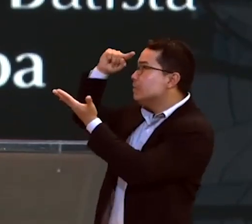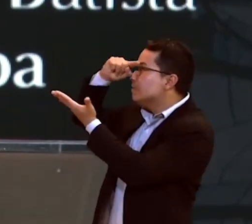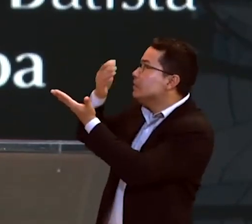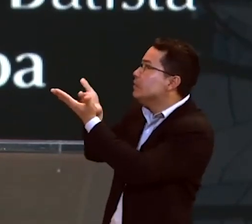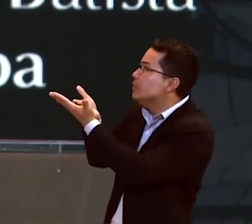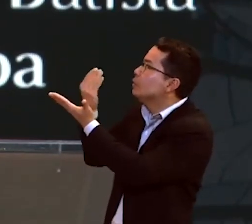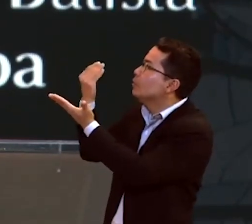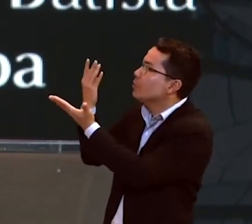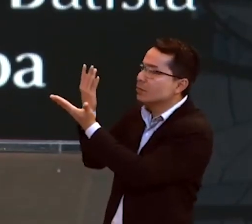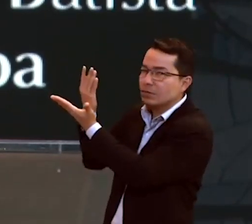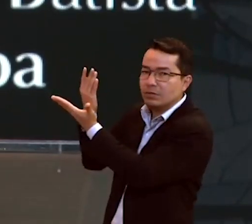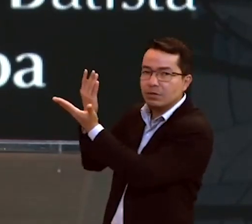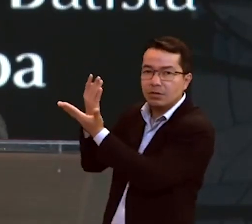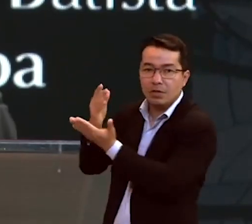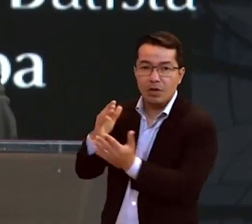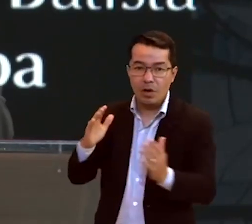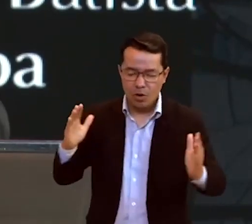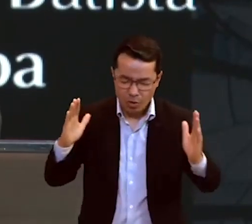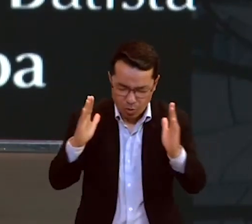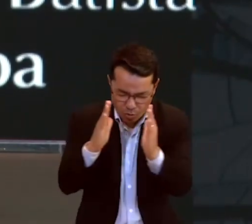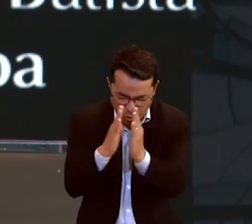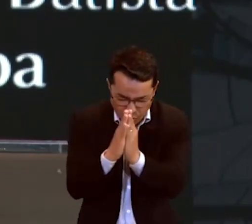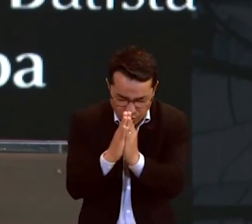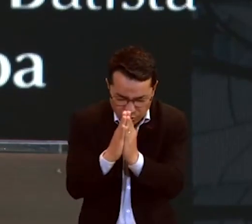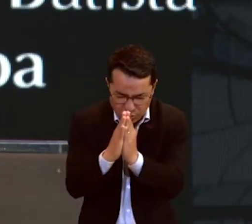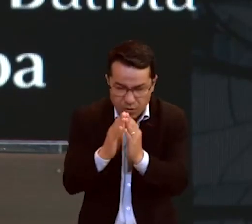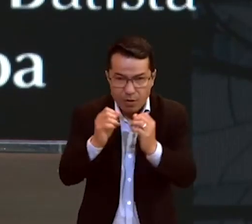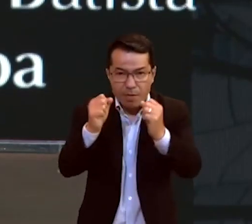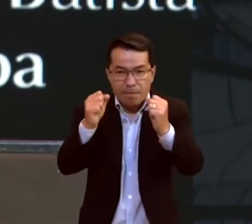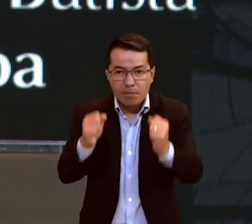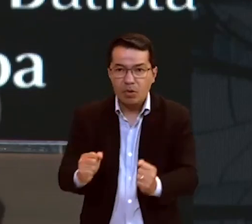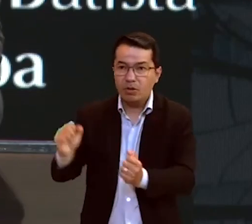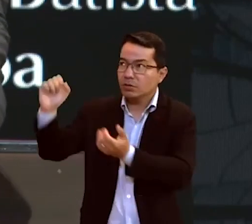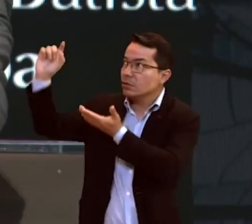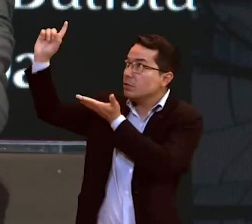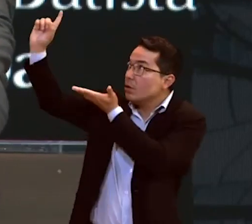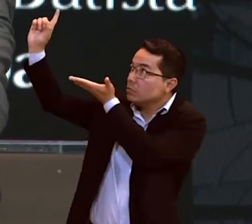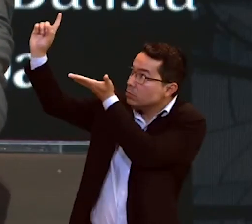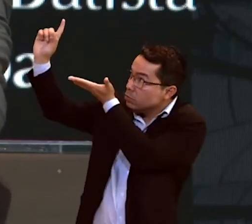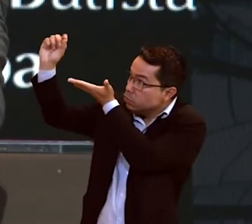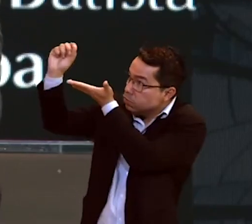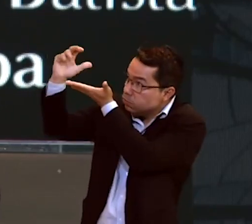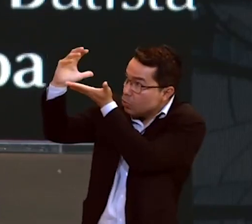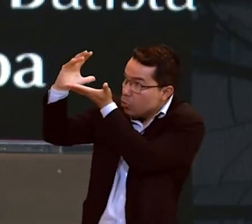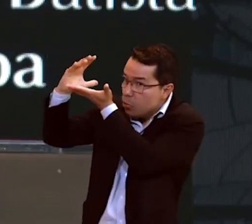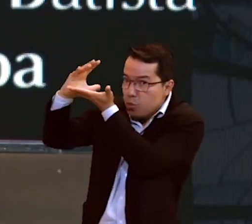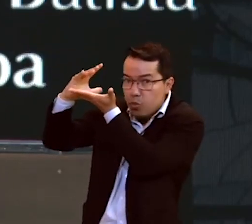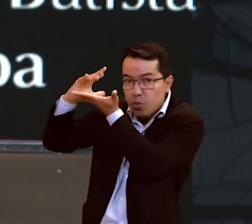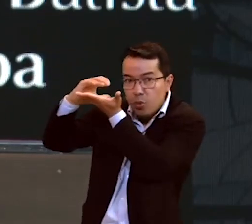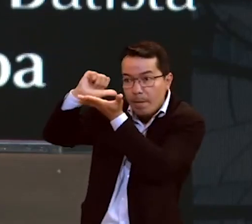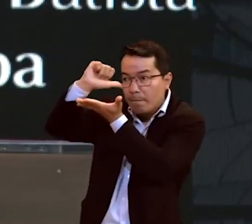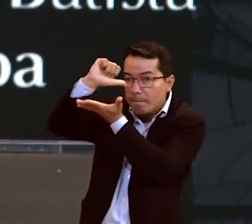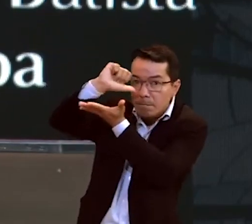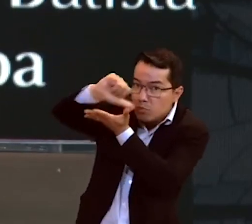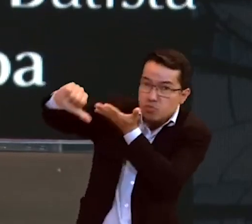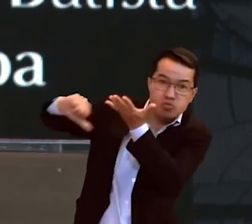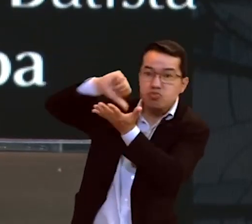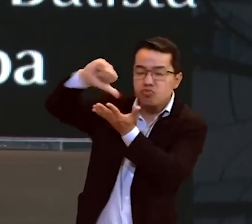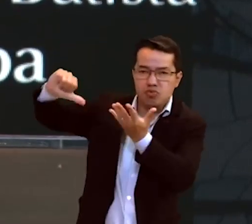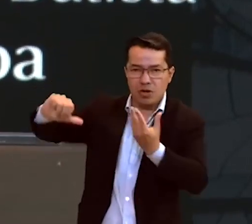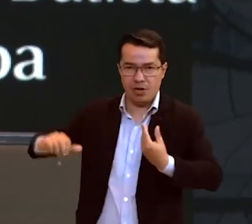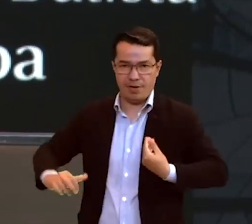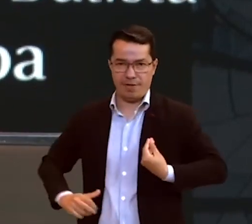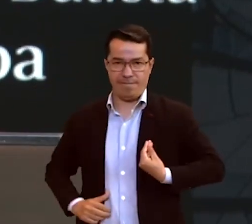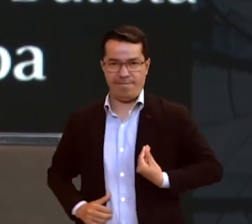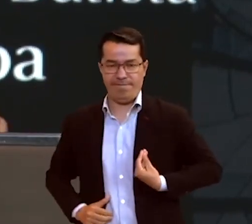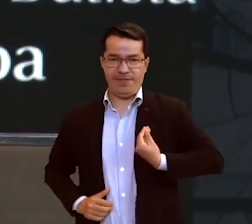oração para nos ajudar a enfrentar, para solucionar os nossos problemas, as nossas aflições. Vira para a pessoa que está do teu lado e fala